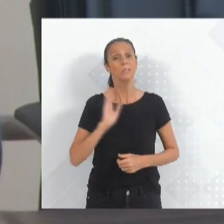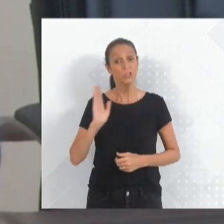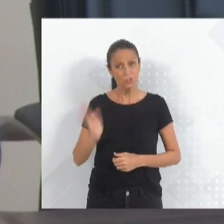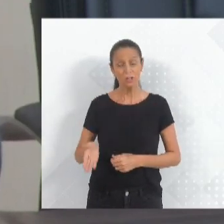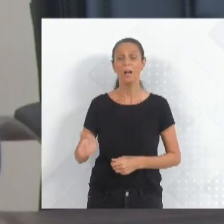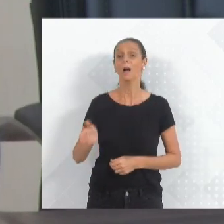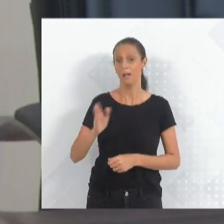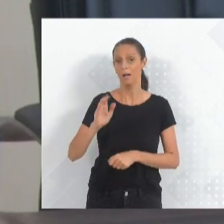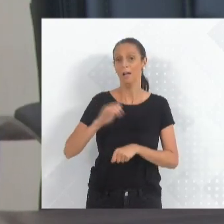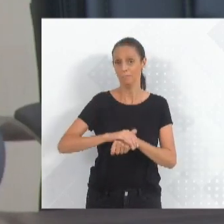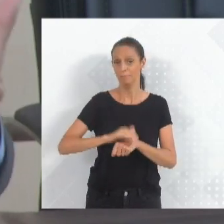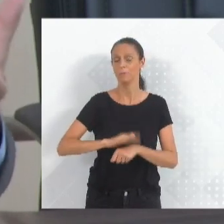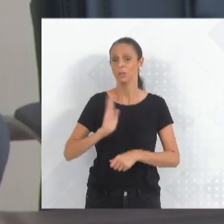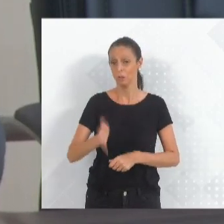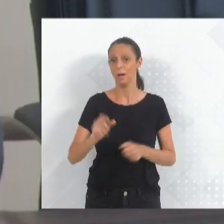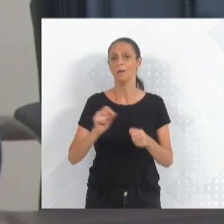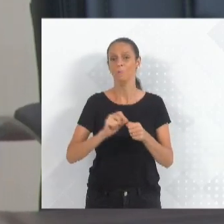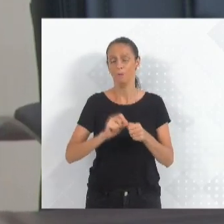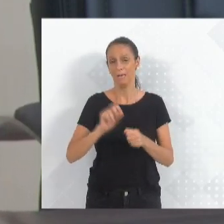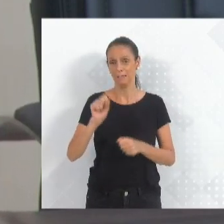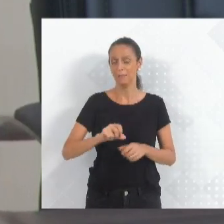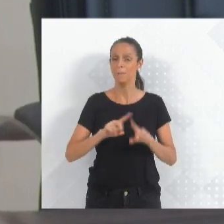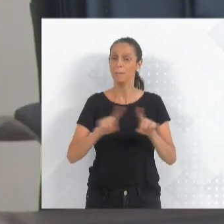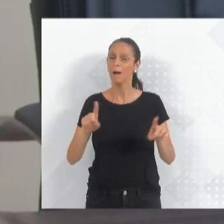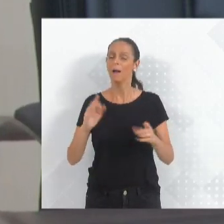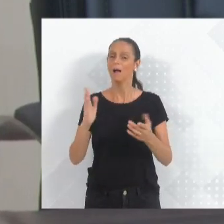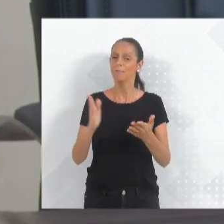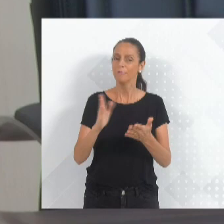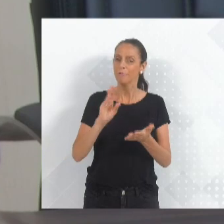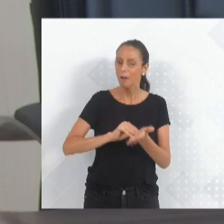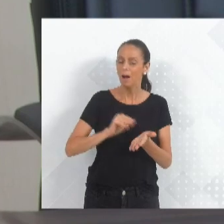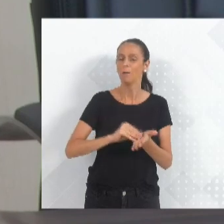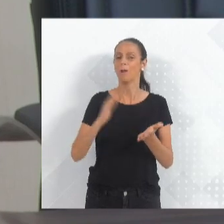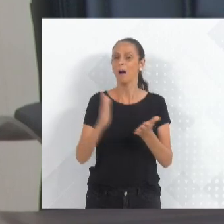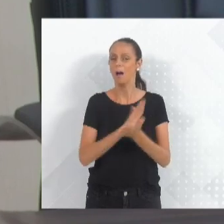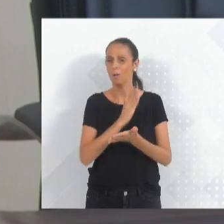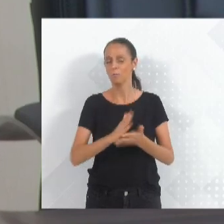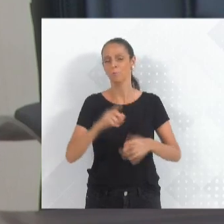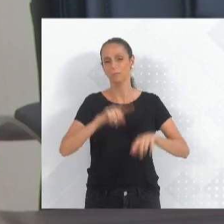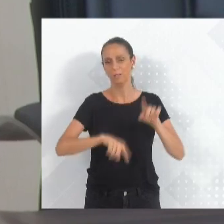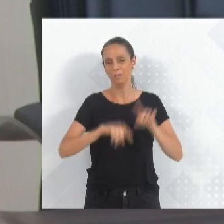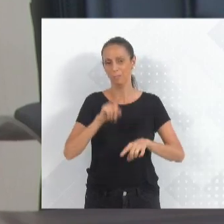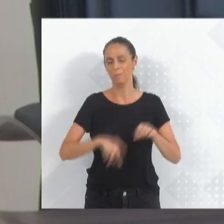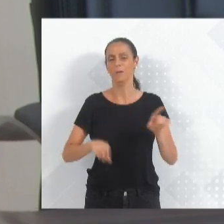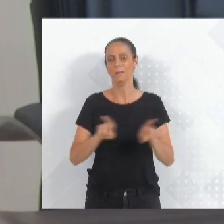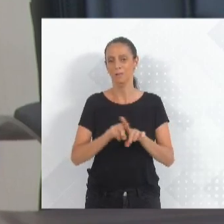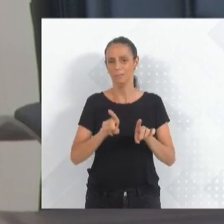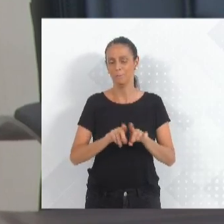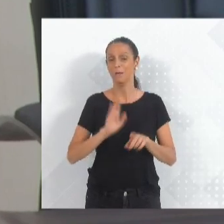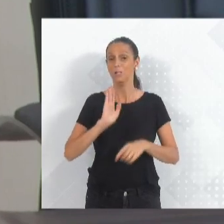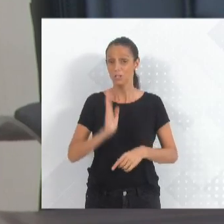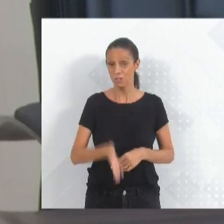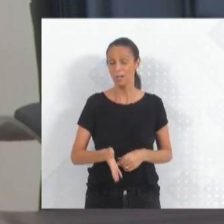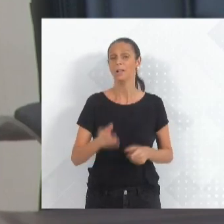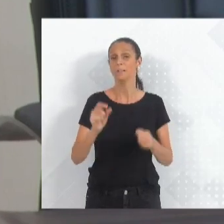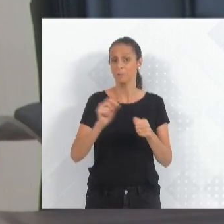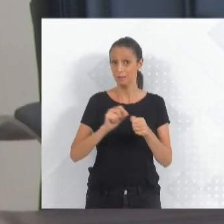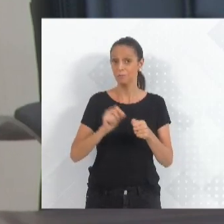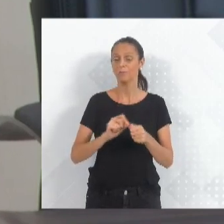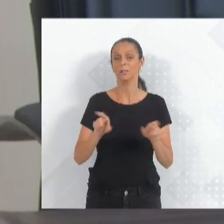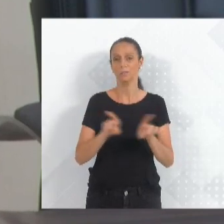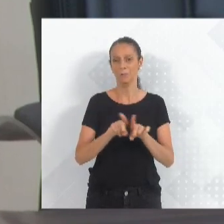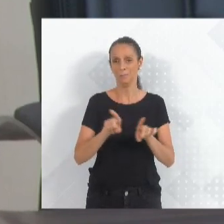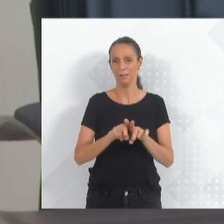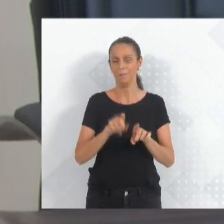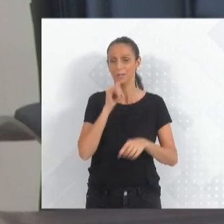de alguns equipamentos que faltam ser adquiridos, que em seguida a gente vai falar, mas essa administração, vamos dizer, da